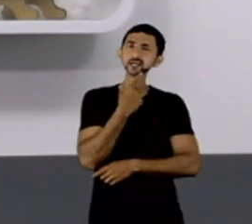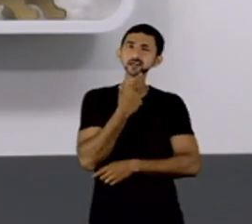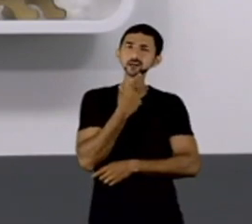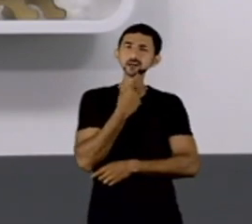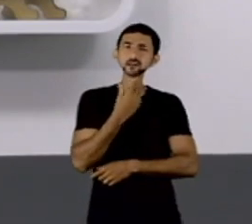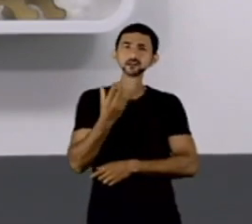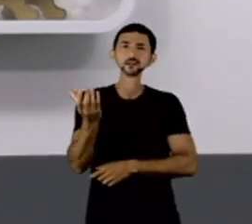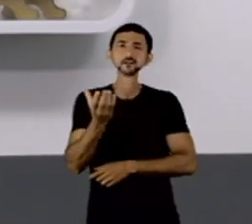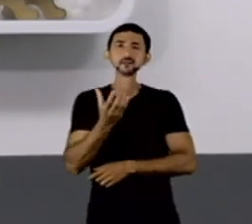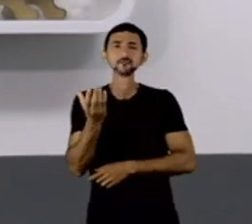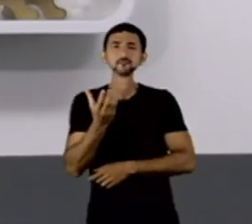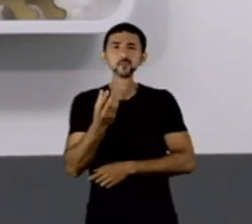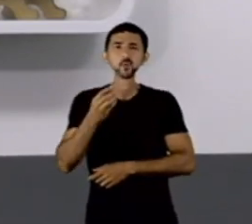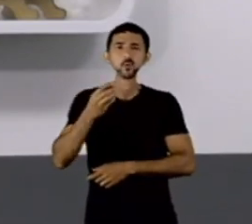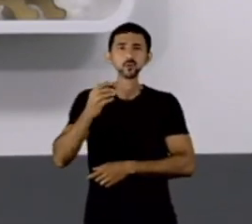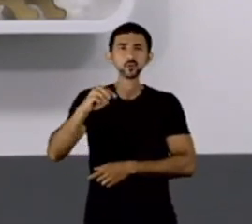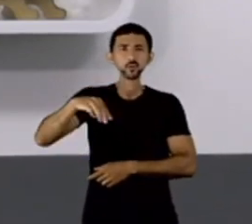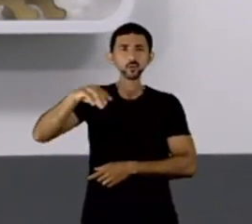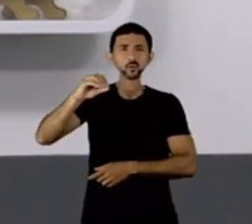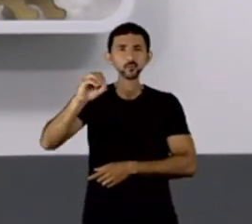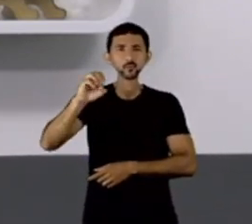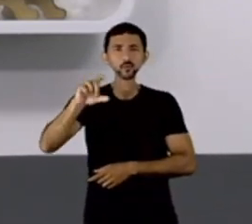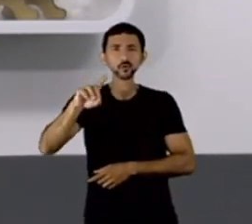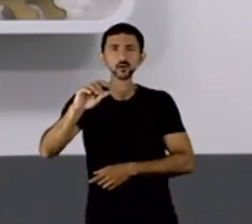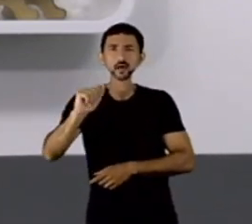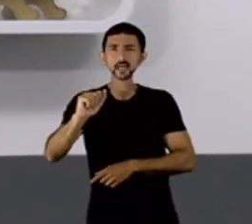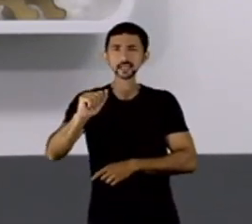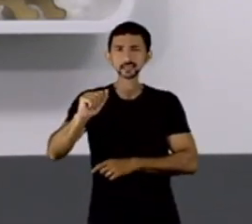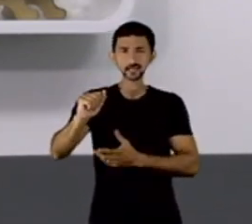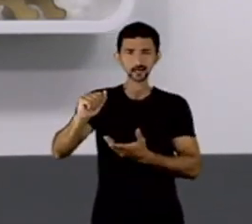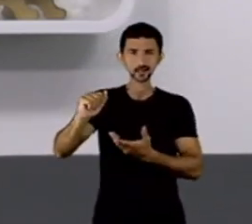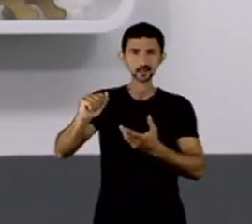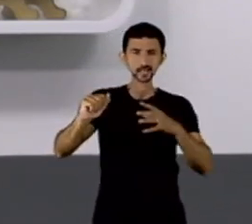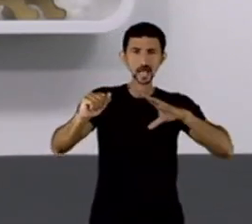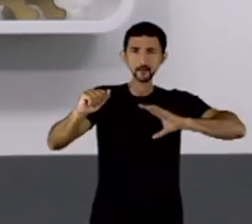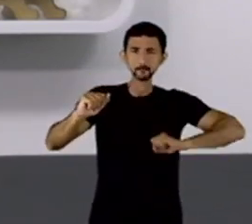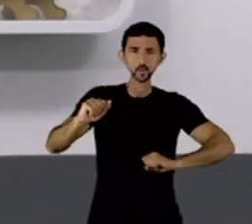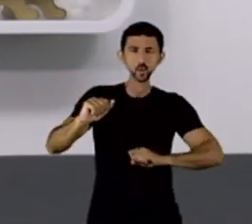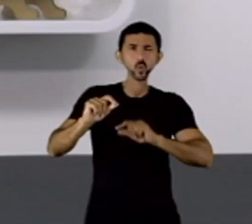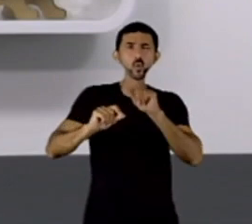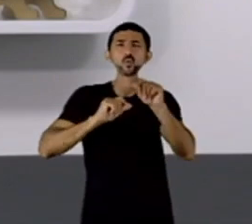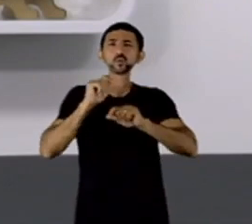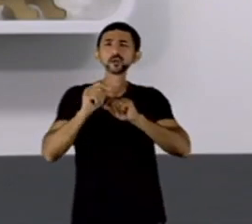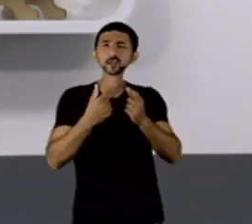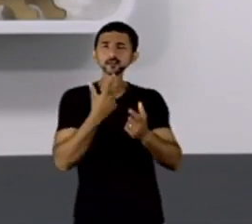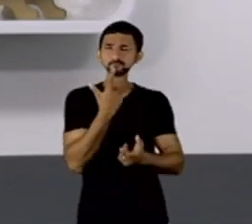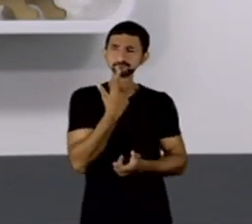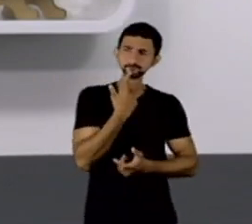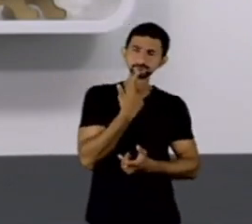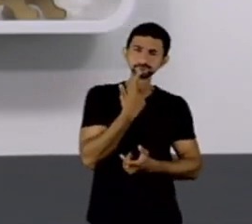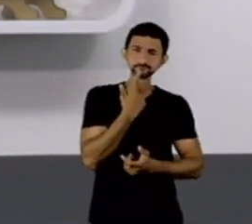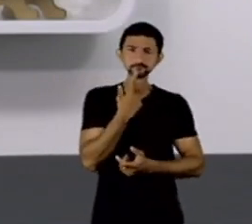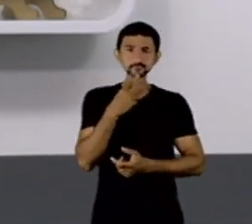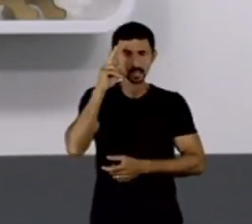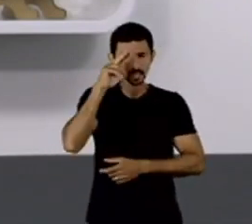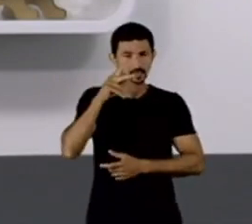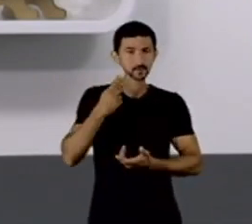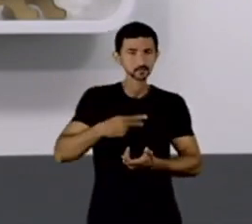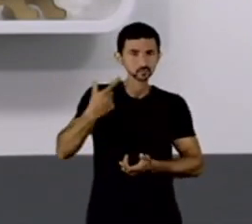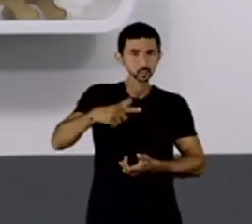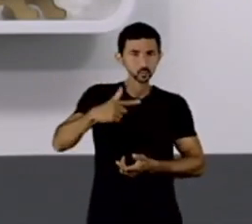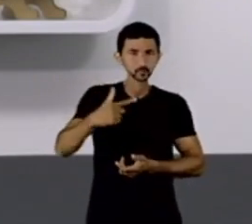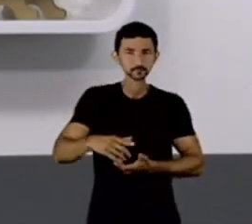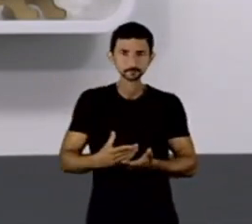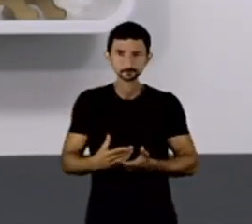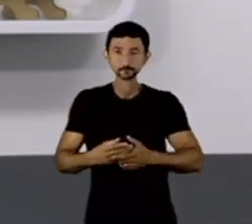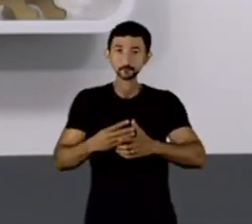amor? E o que você acha que é ser recompensado na moeda do amor? Lembra? O tempo inteiro eu vou repetir isso para